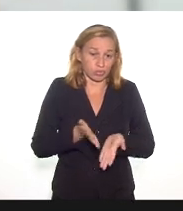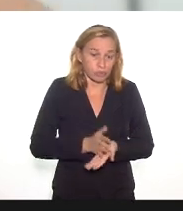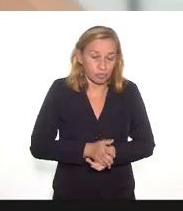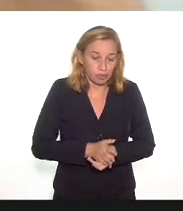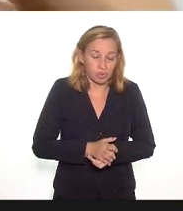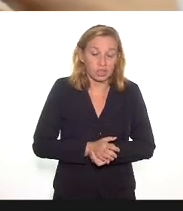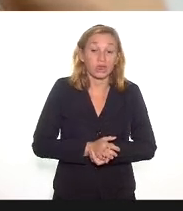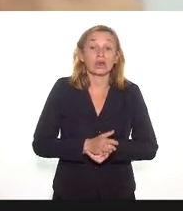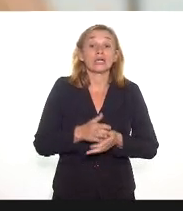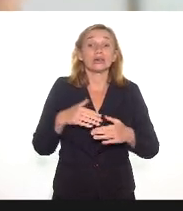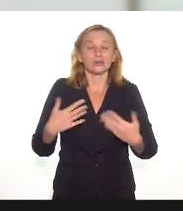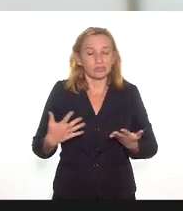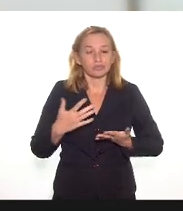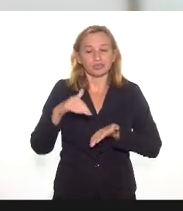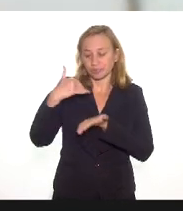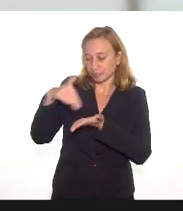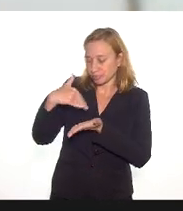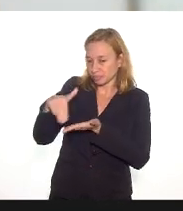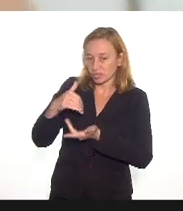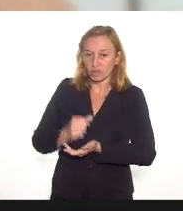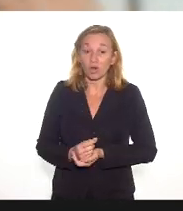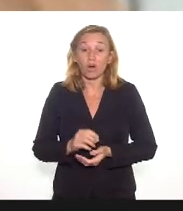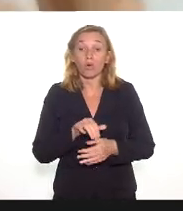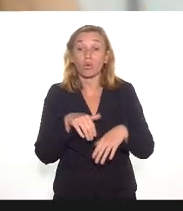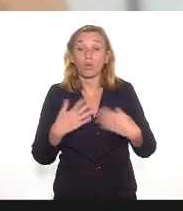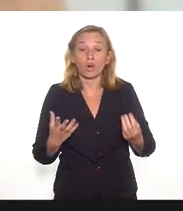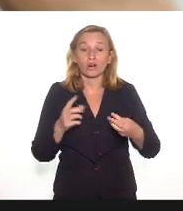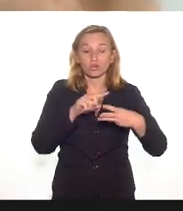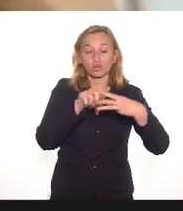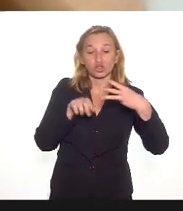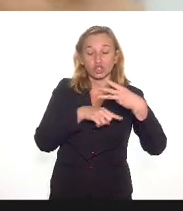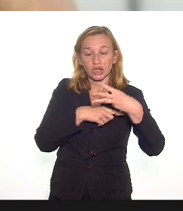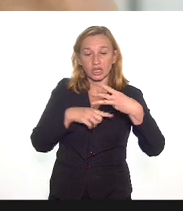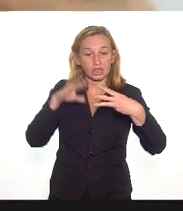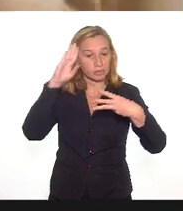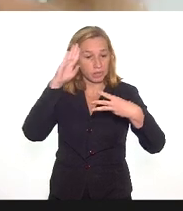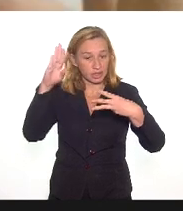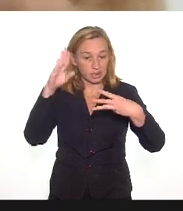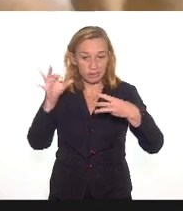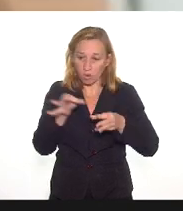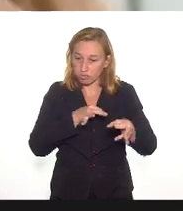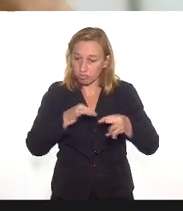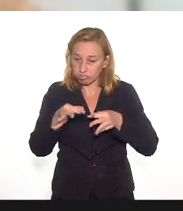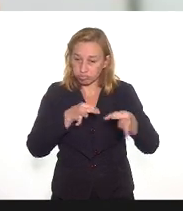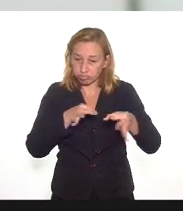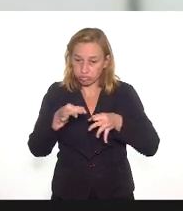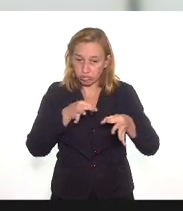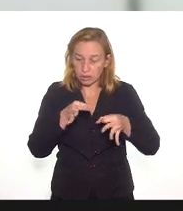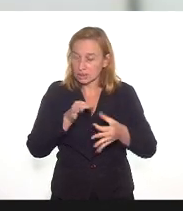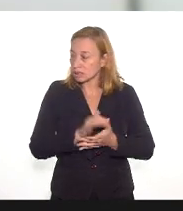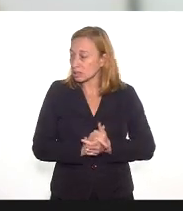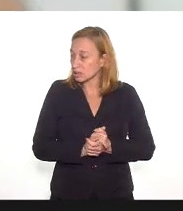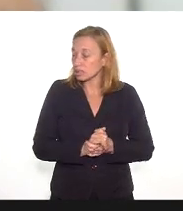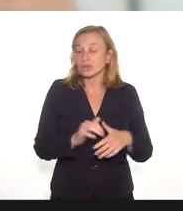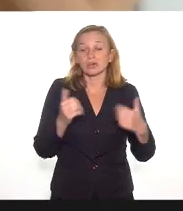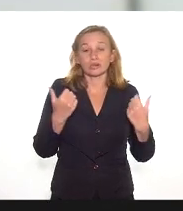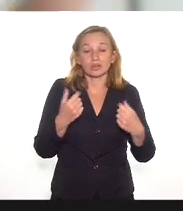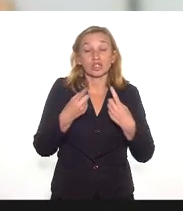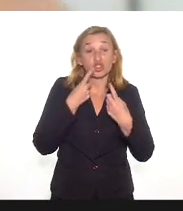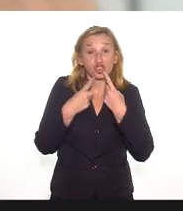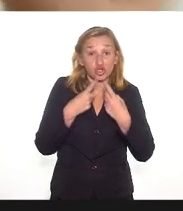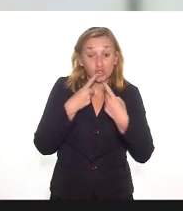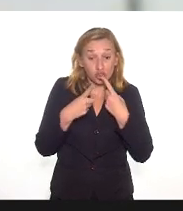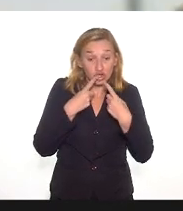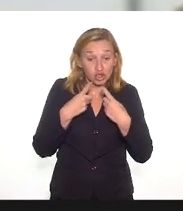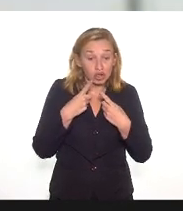são, secretário? Os três instrumentos de planejamento que a gente tem discutido